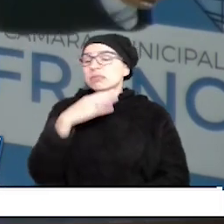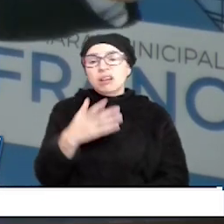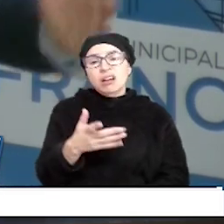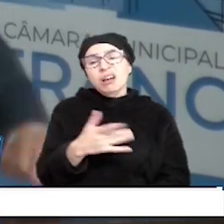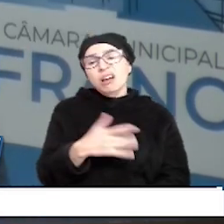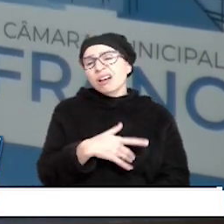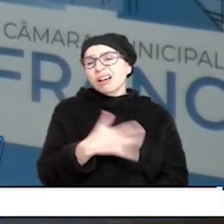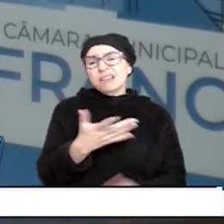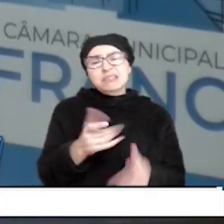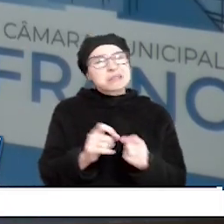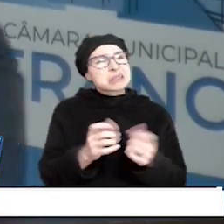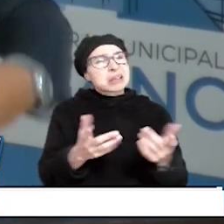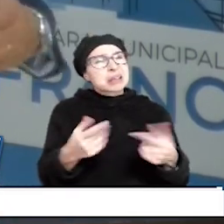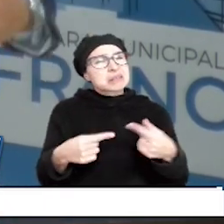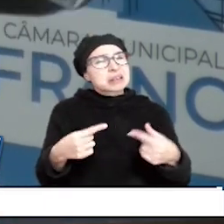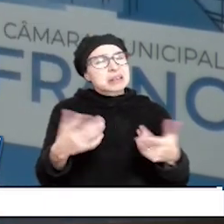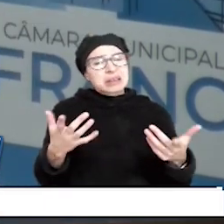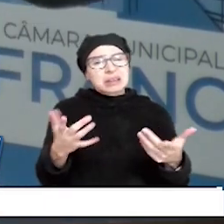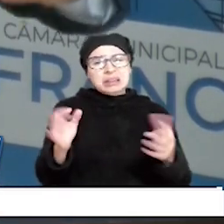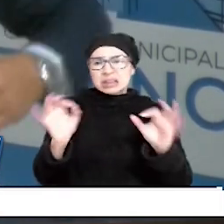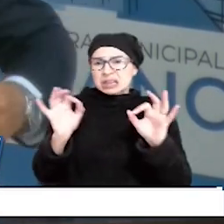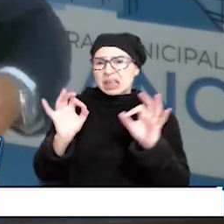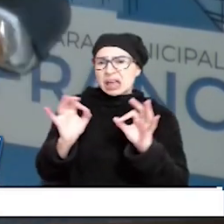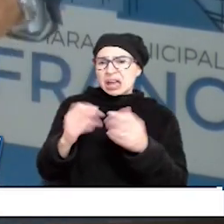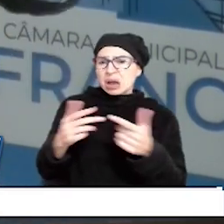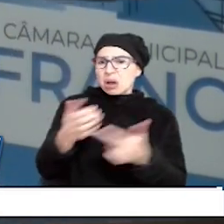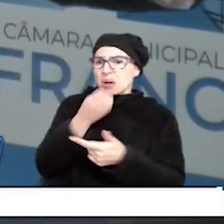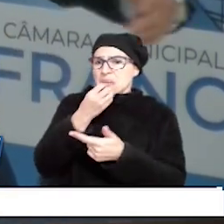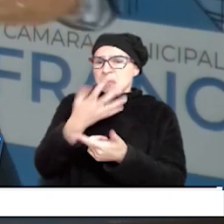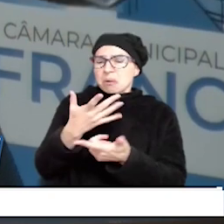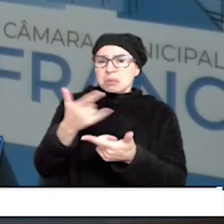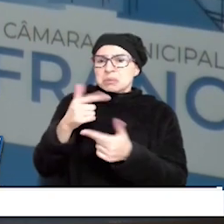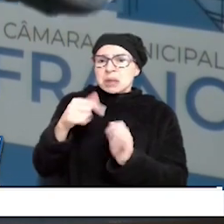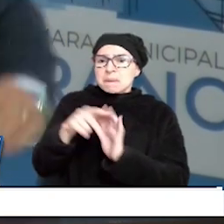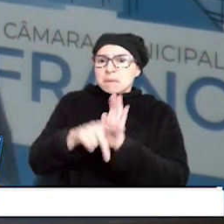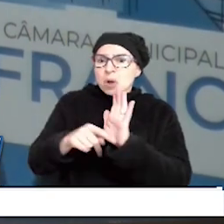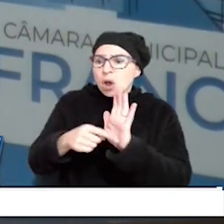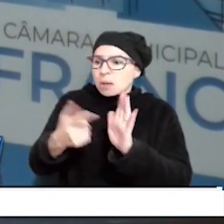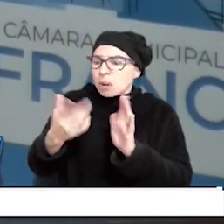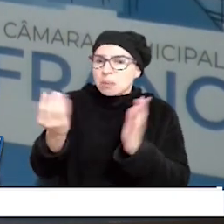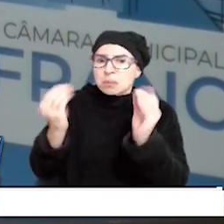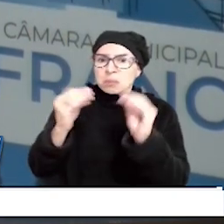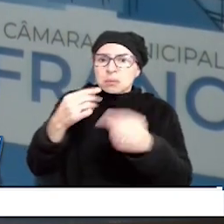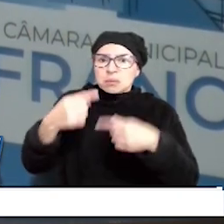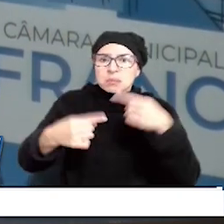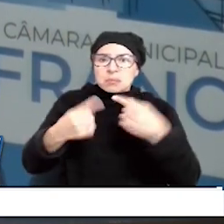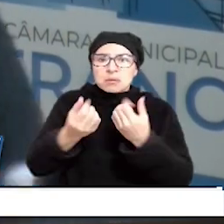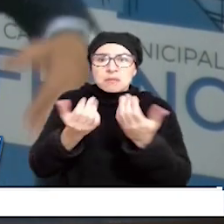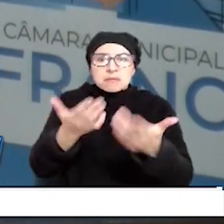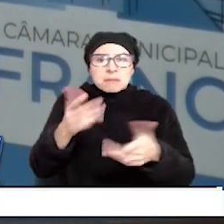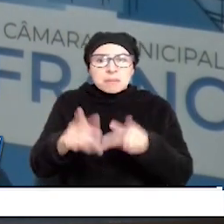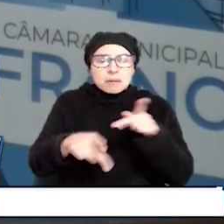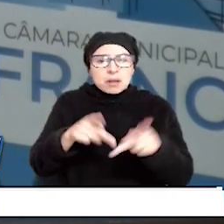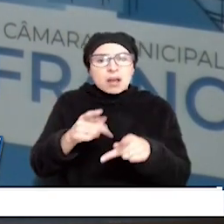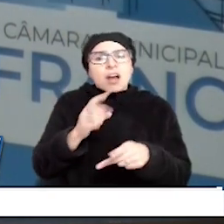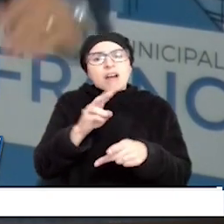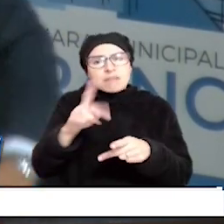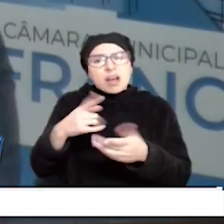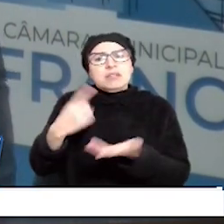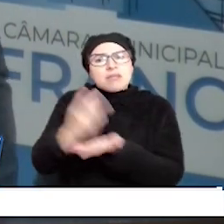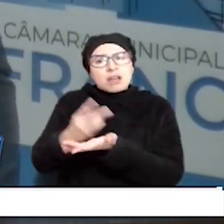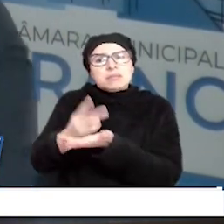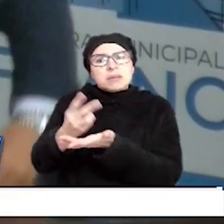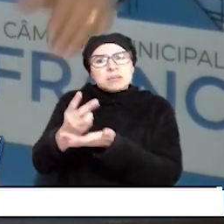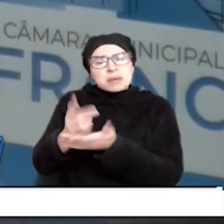não tem mais nada para discutir, não tem nada de bom, não tem nenhum projeto bom para vocês colocar aqui para a população, não. Vai ficar toda hora chegando